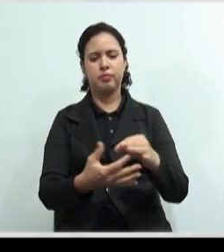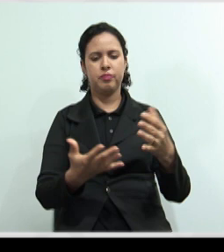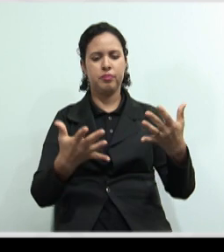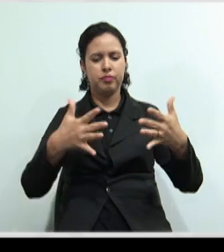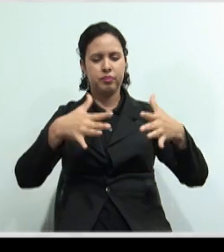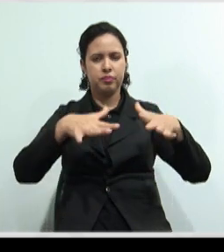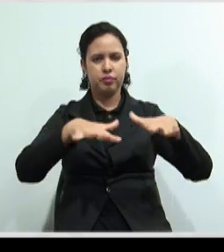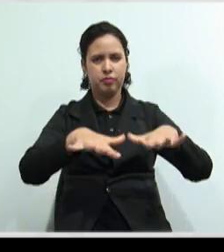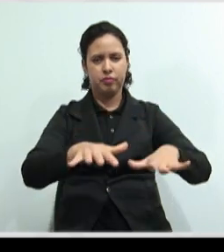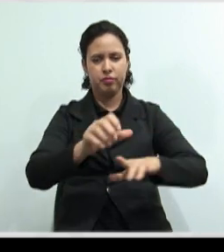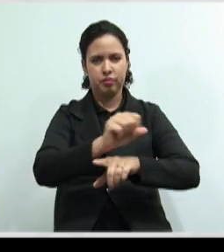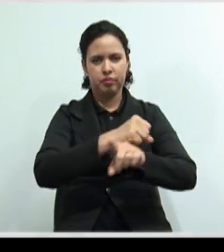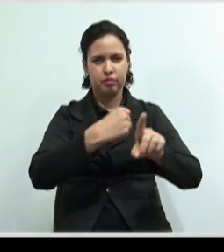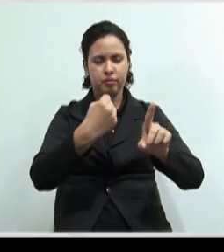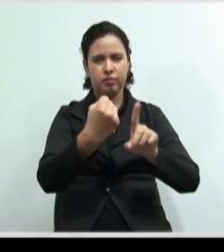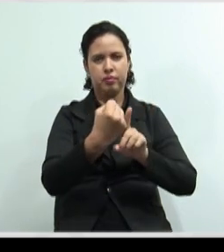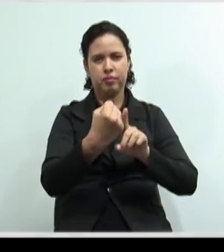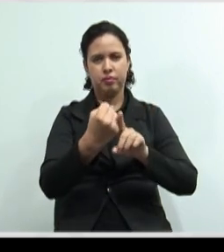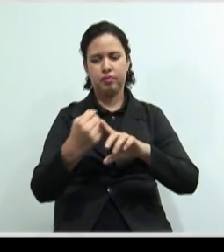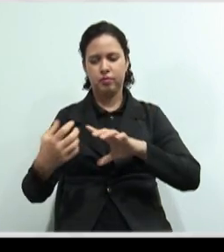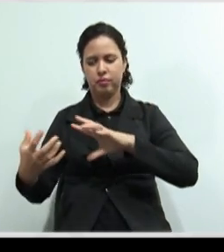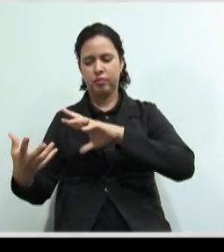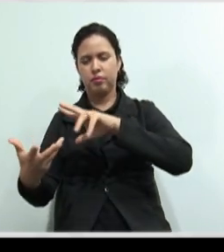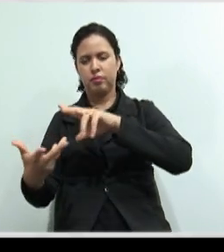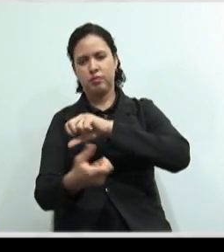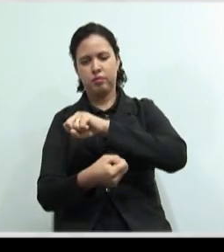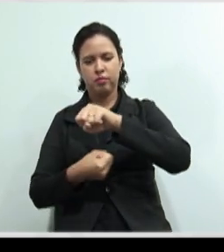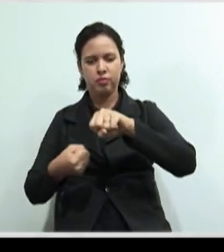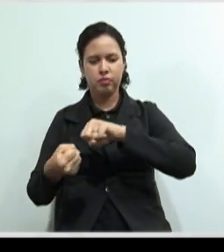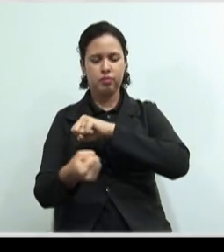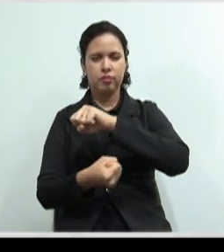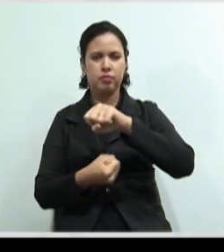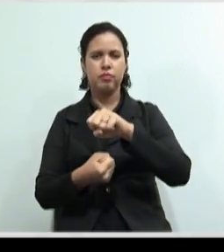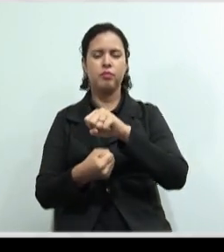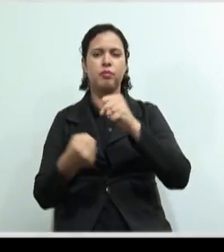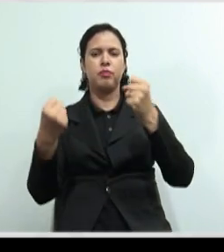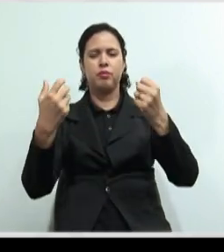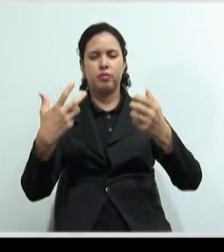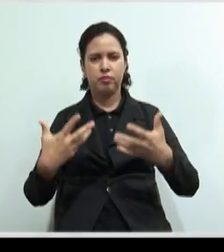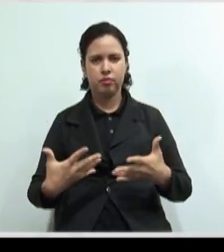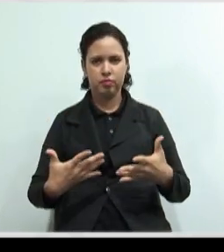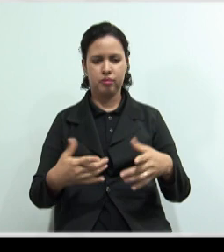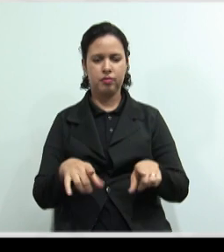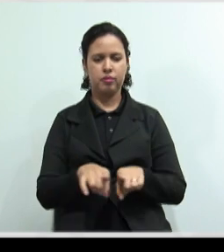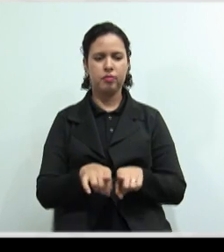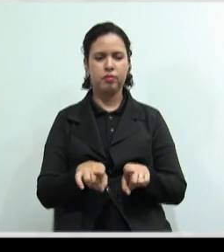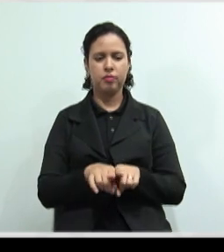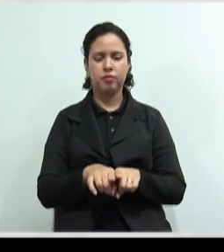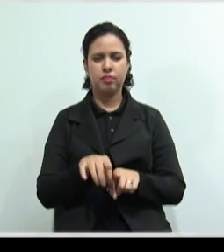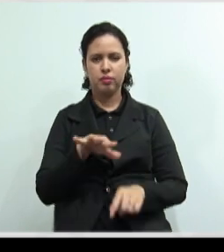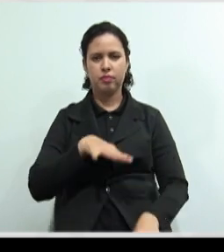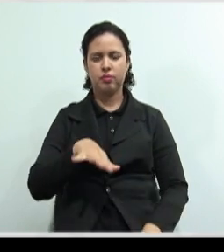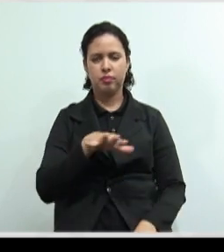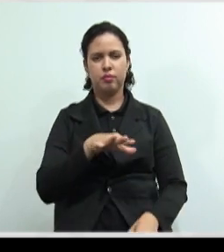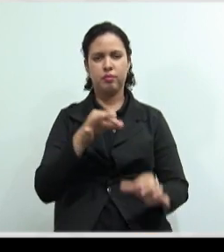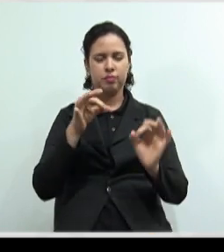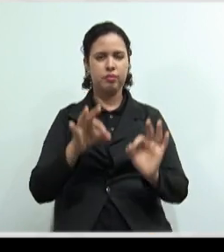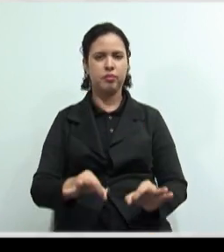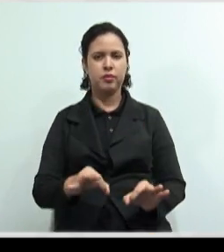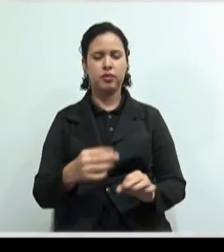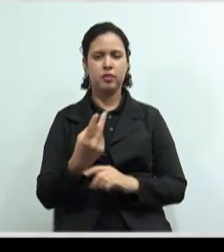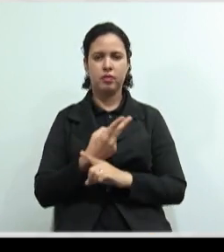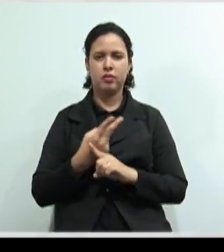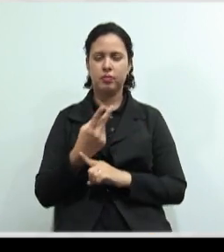sustentabilidade ao cooperativismo. Falamos também que o comércio justo procura criar meios